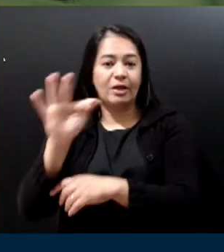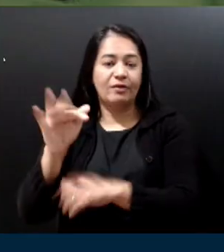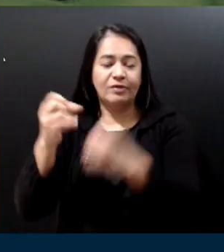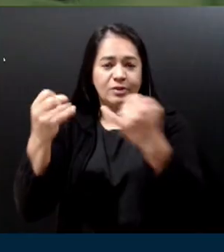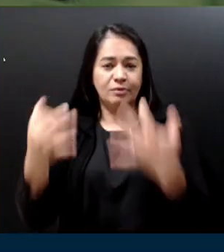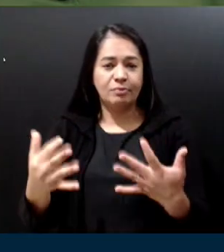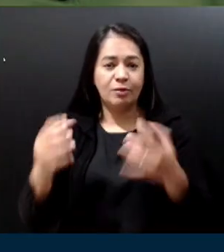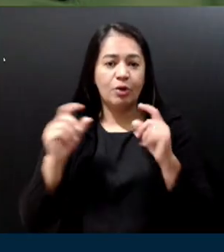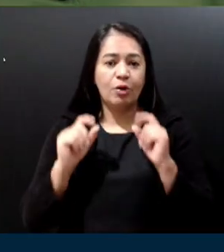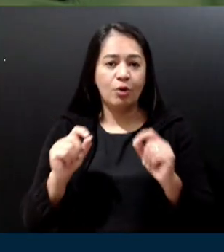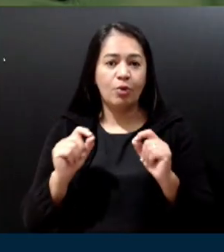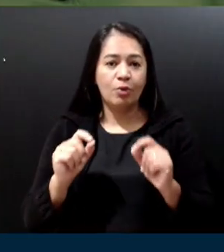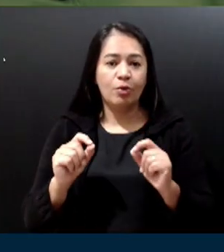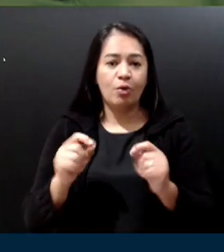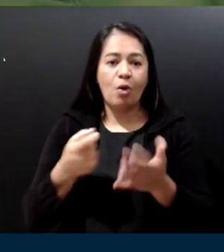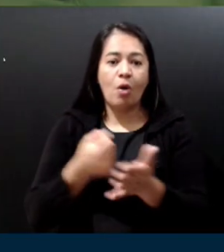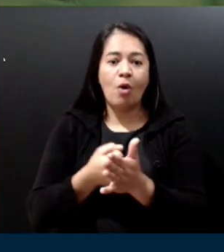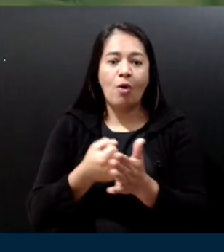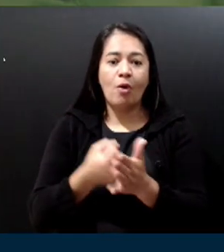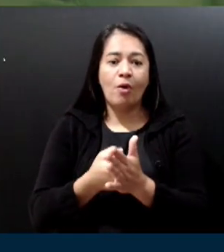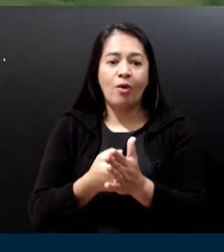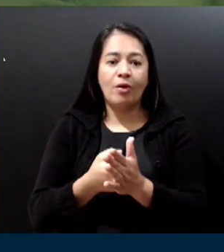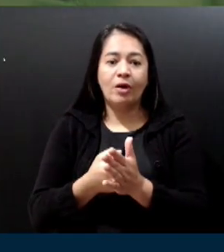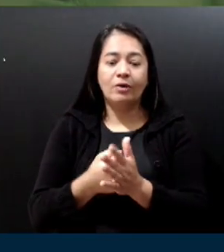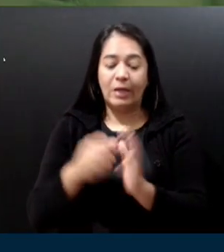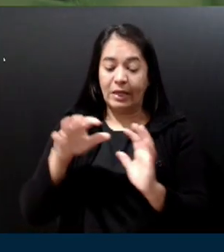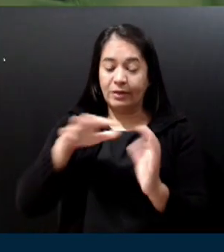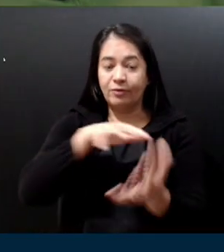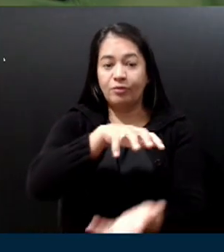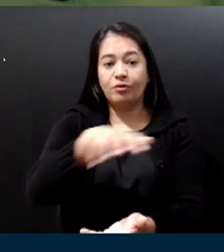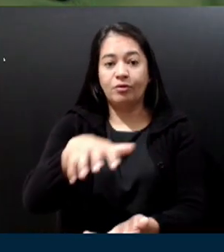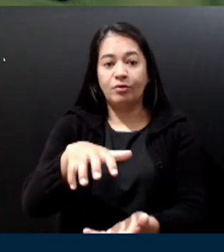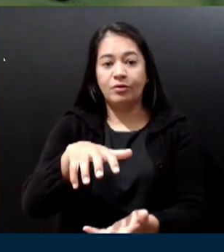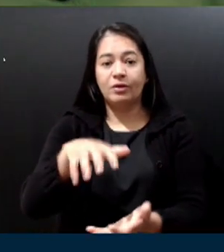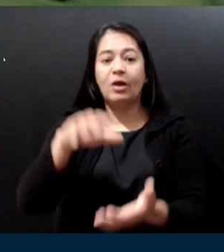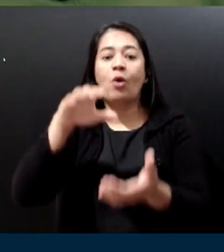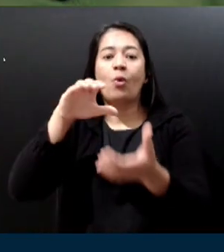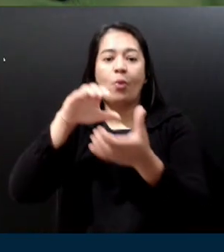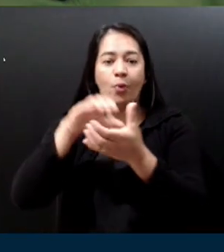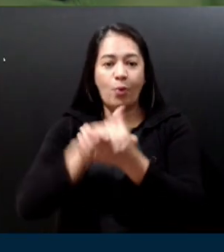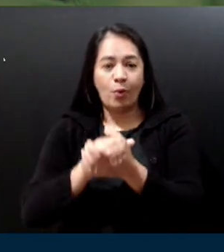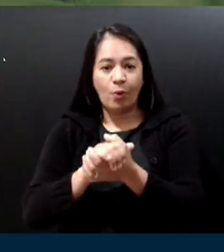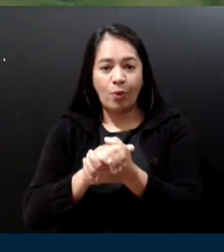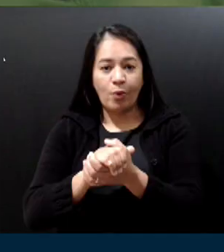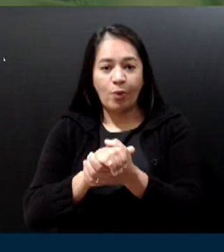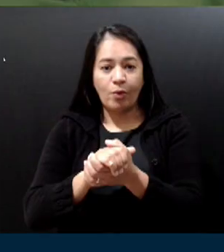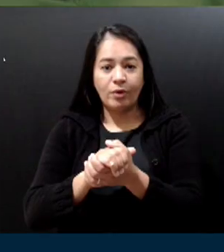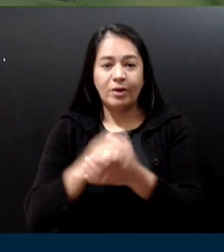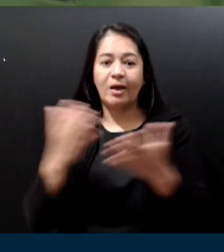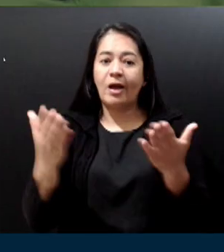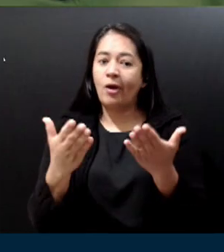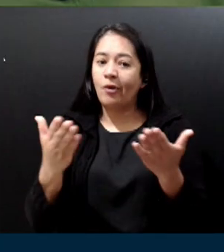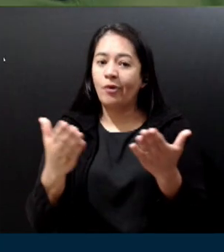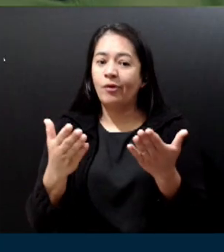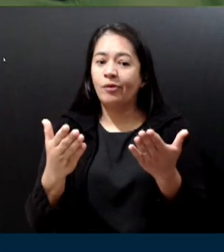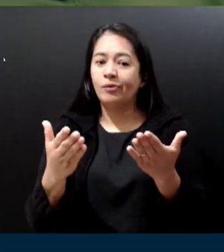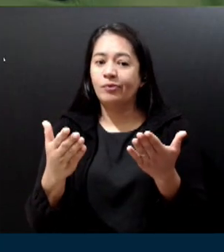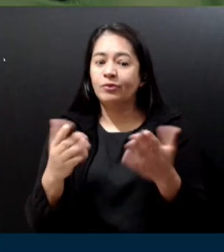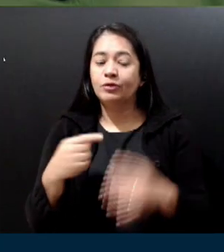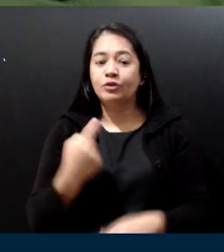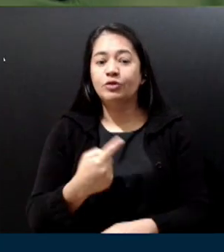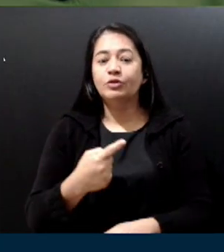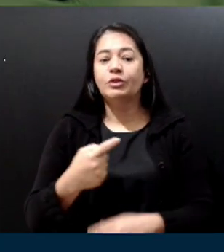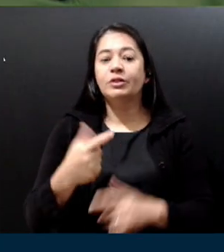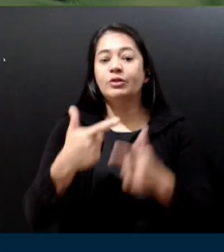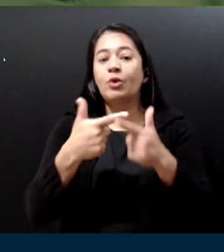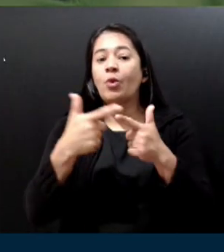nível nacional, ter o casamento. Subiu um recurso agora e a gente tem um problema quando a gente não tem